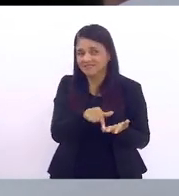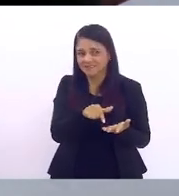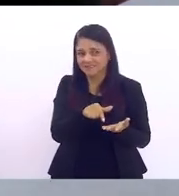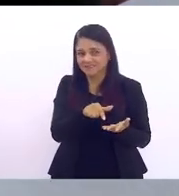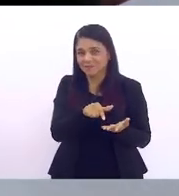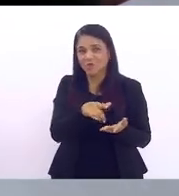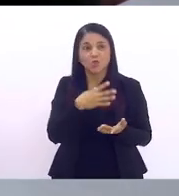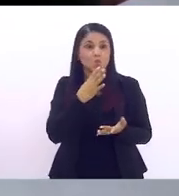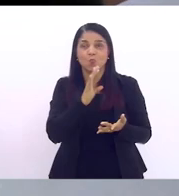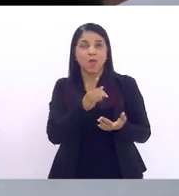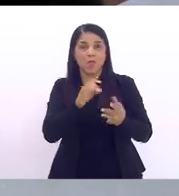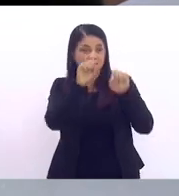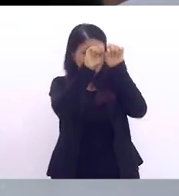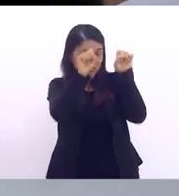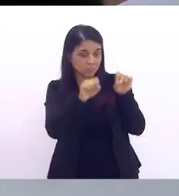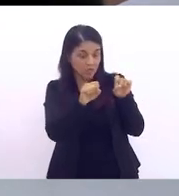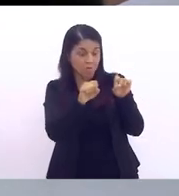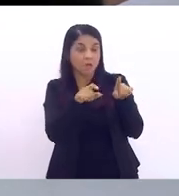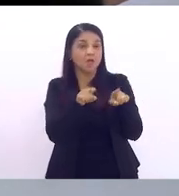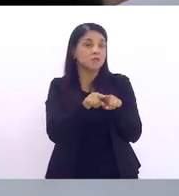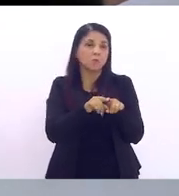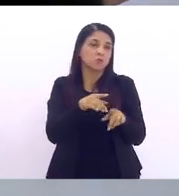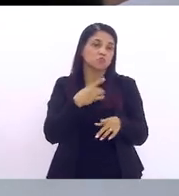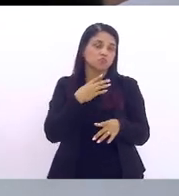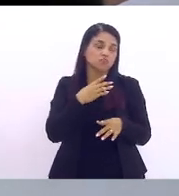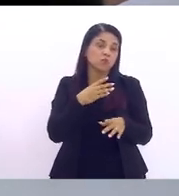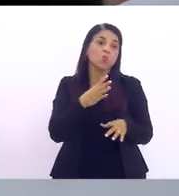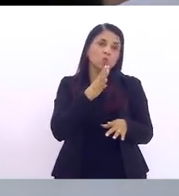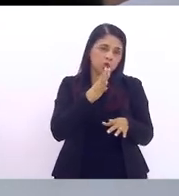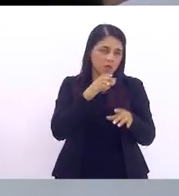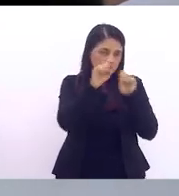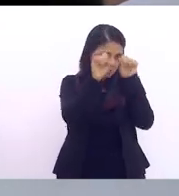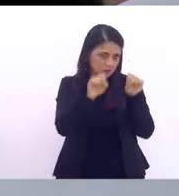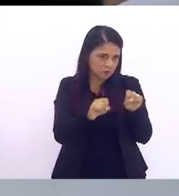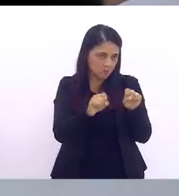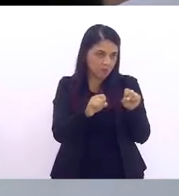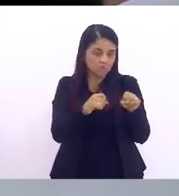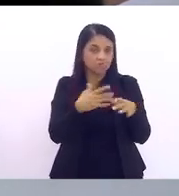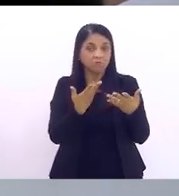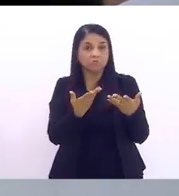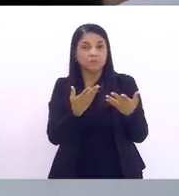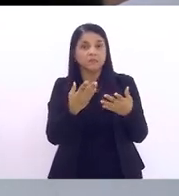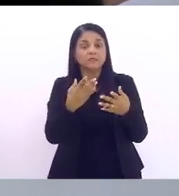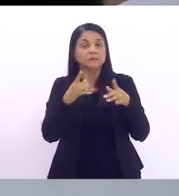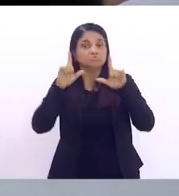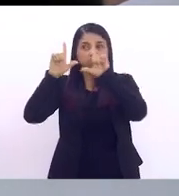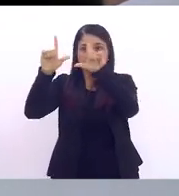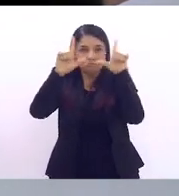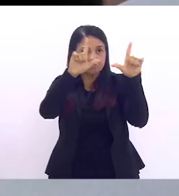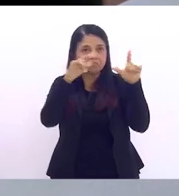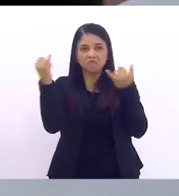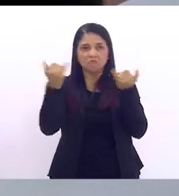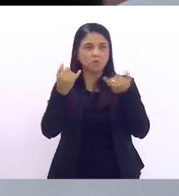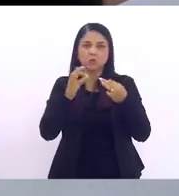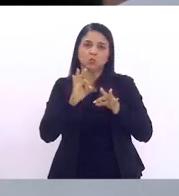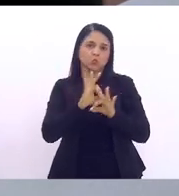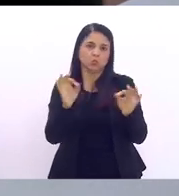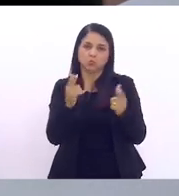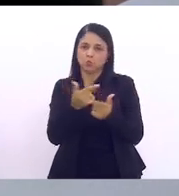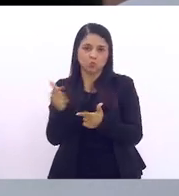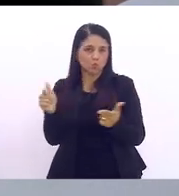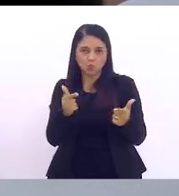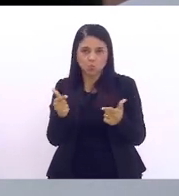sistema e não consegue pagar ou porque nem conhece porque não tem sinalização adequada como vocês falaram no início eu acabei de mostrar